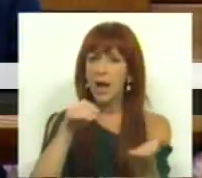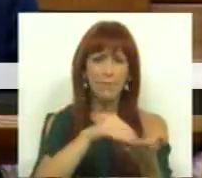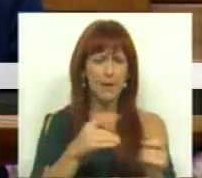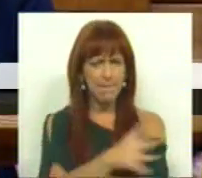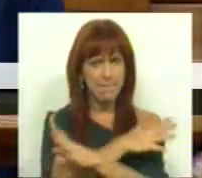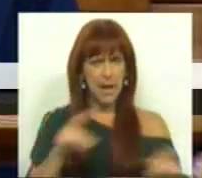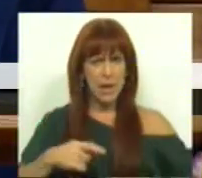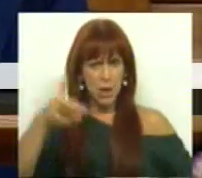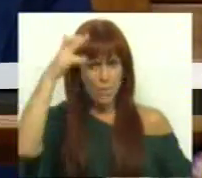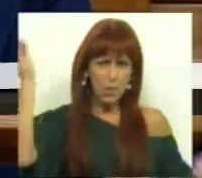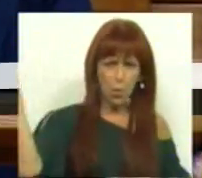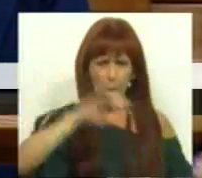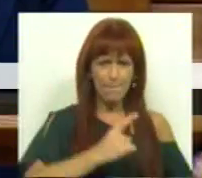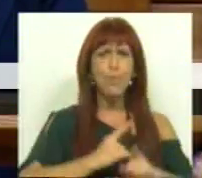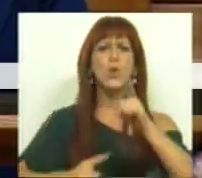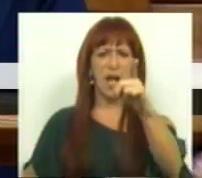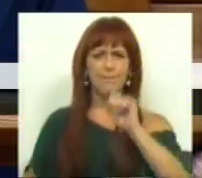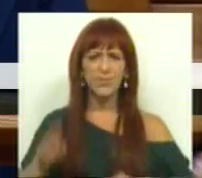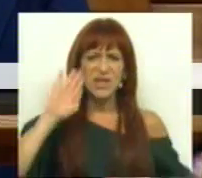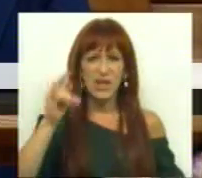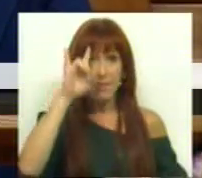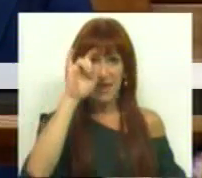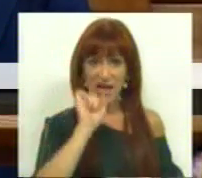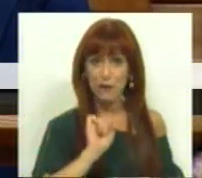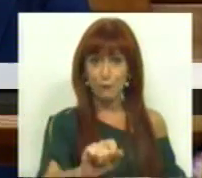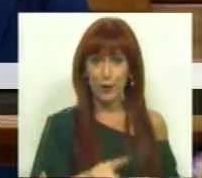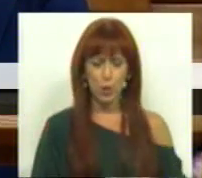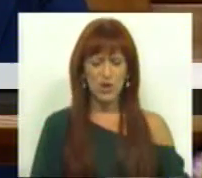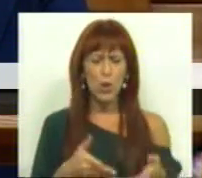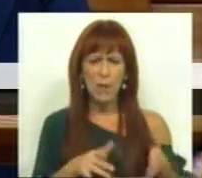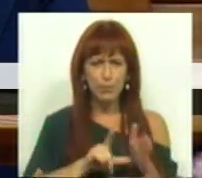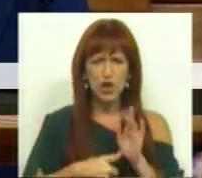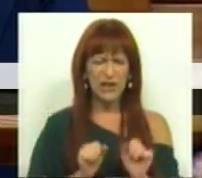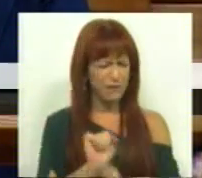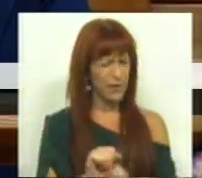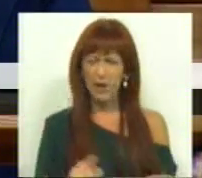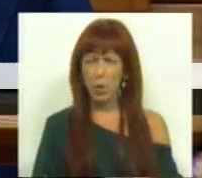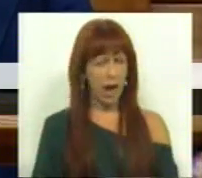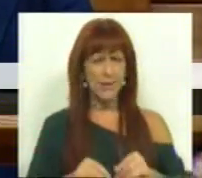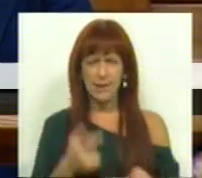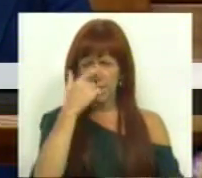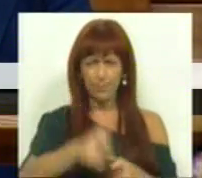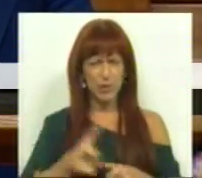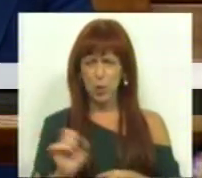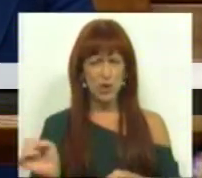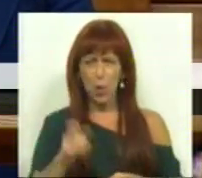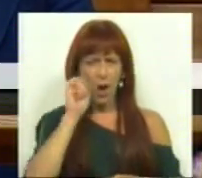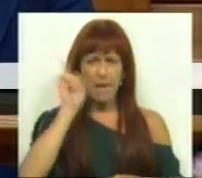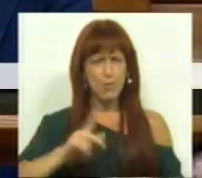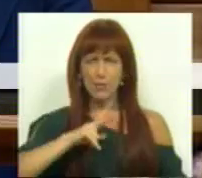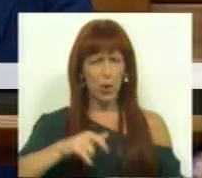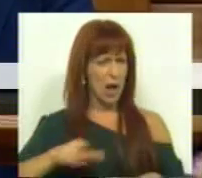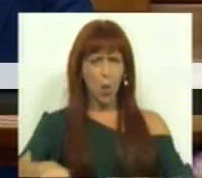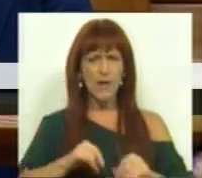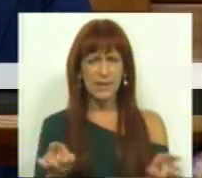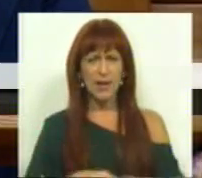uma maioria cobarde, porque sabe que as suas ideias, o seu projeto não é aceito pelos cidadãos e cidadãs deste